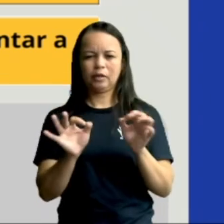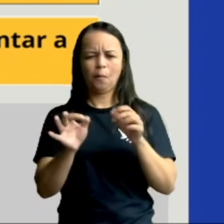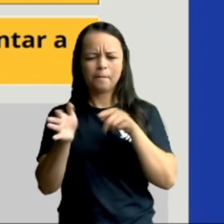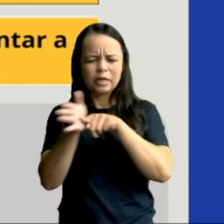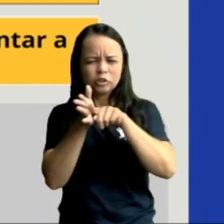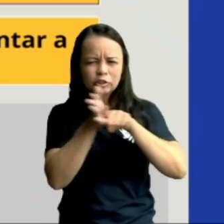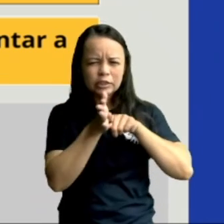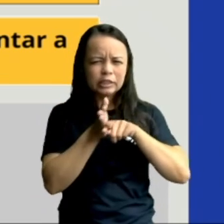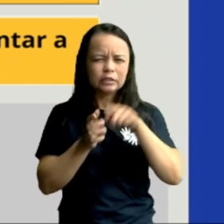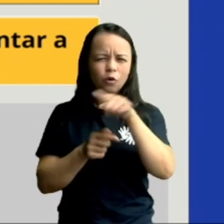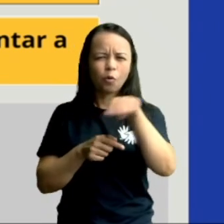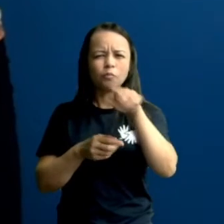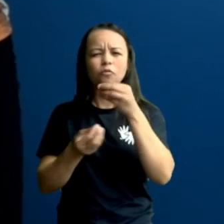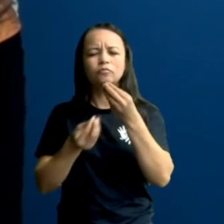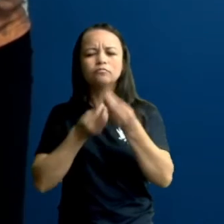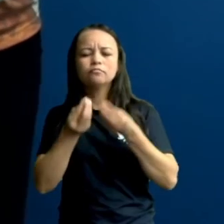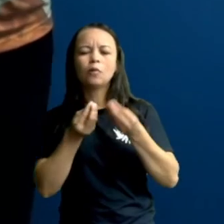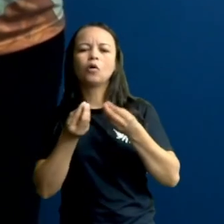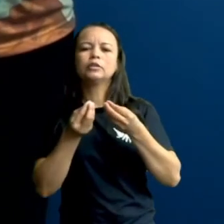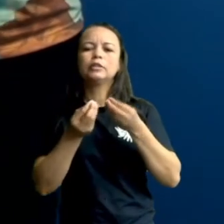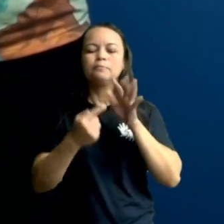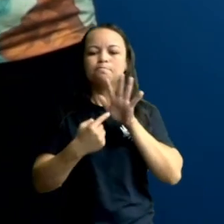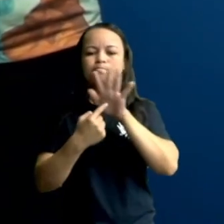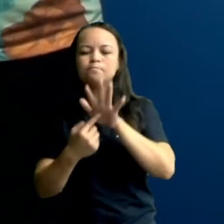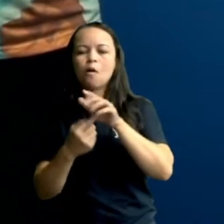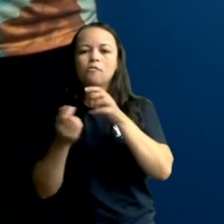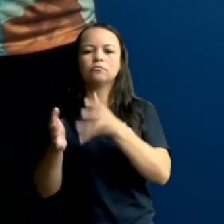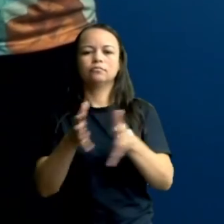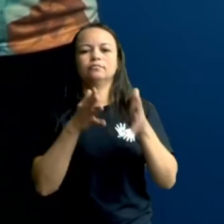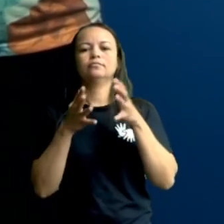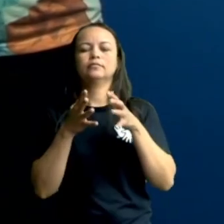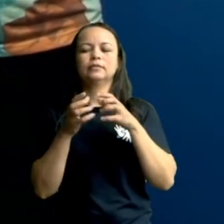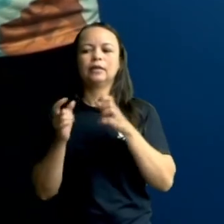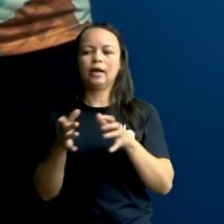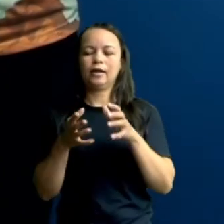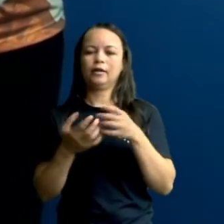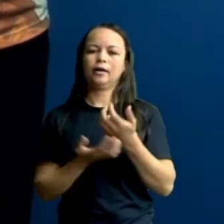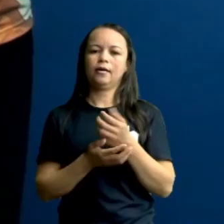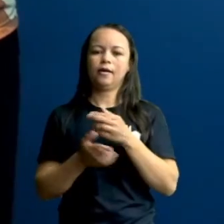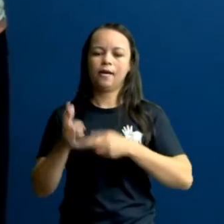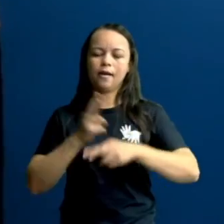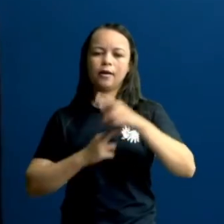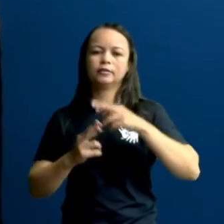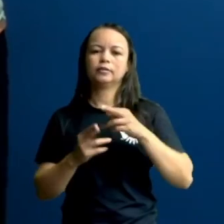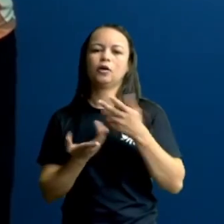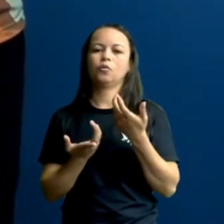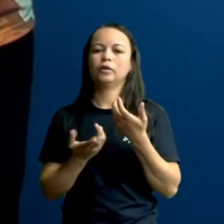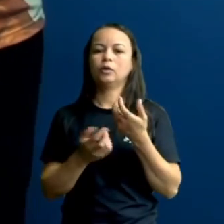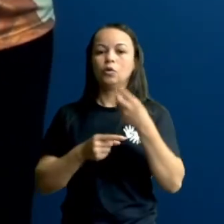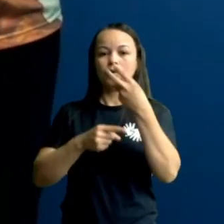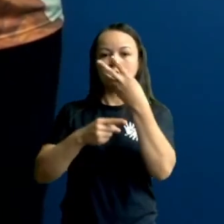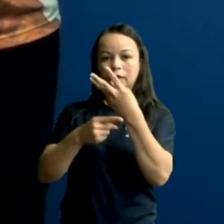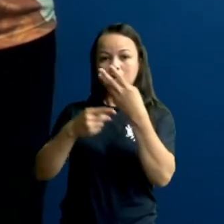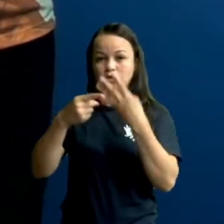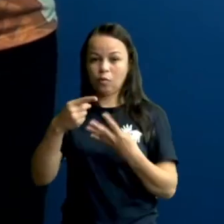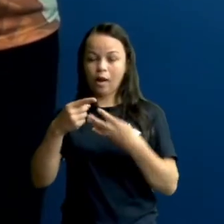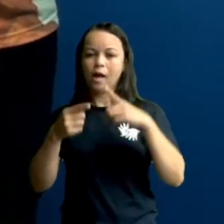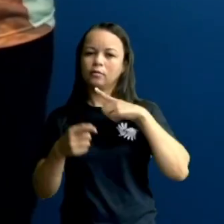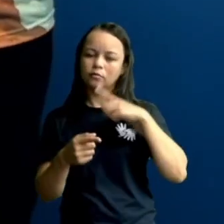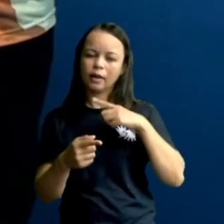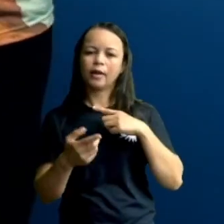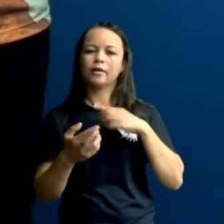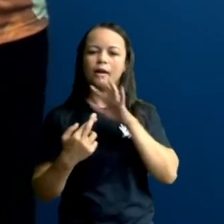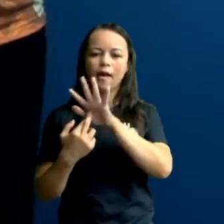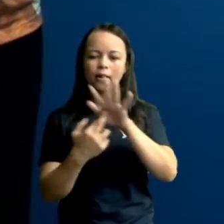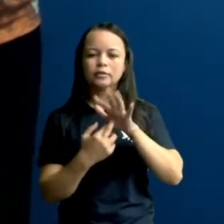a relação, como você pode identificar a relação que a fração 3/4 tem com 75%. 1/10